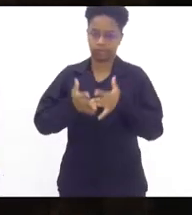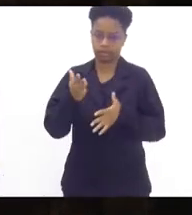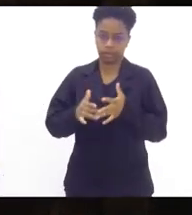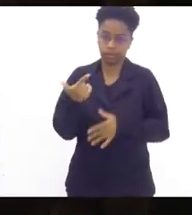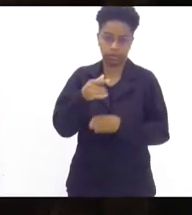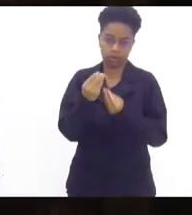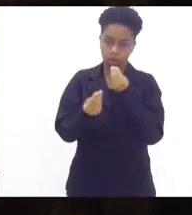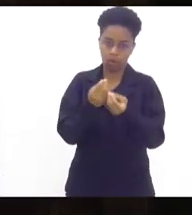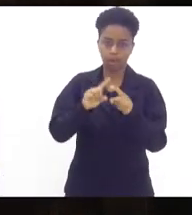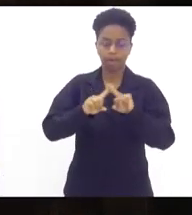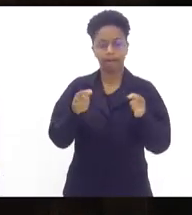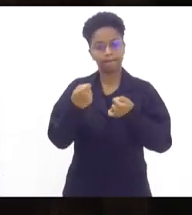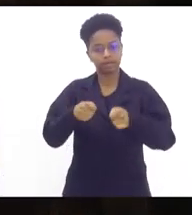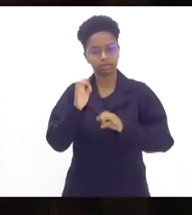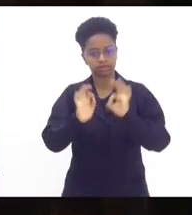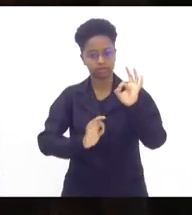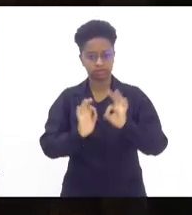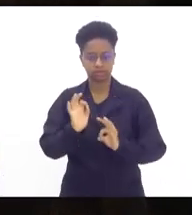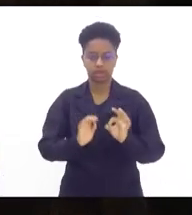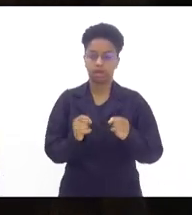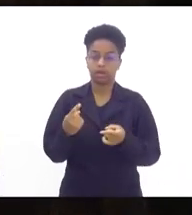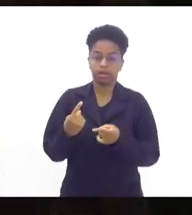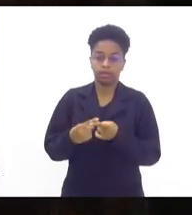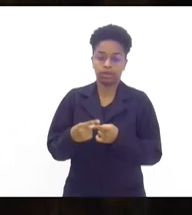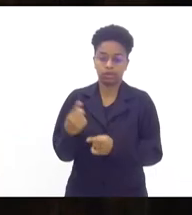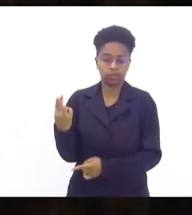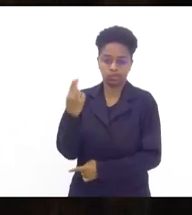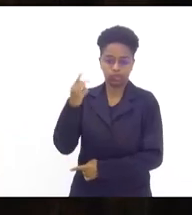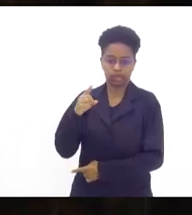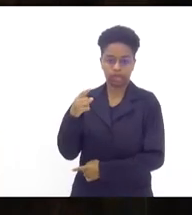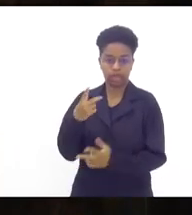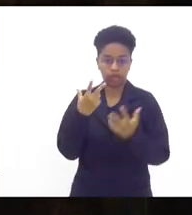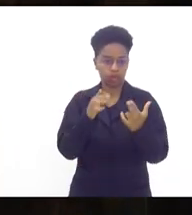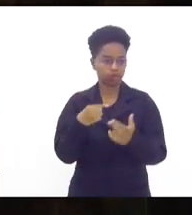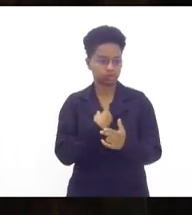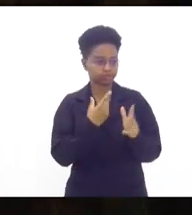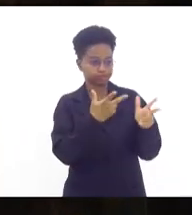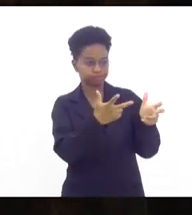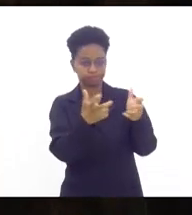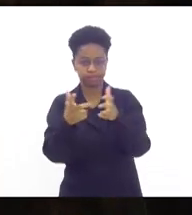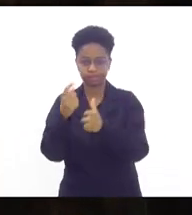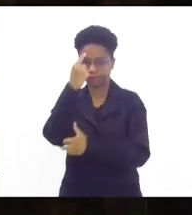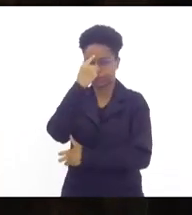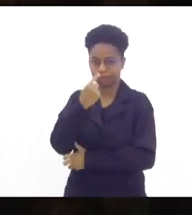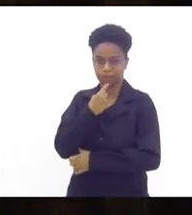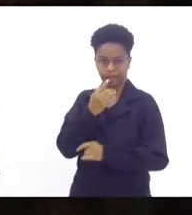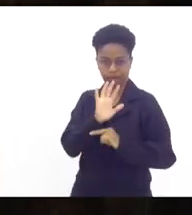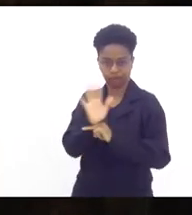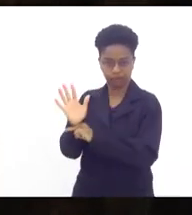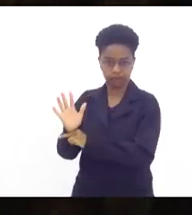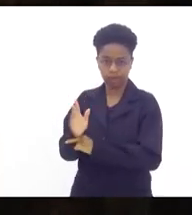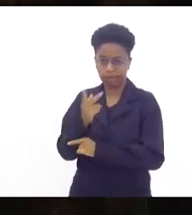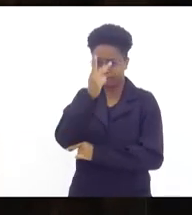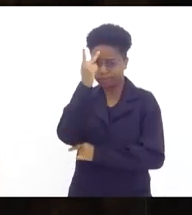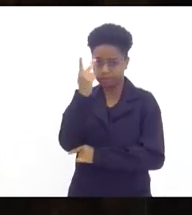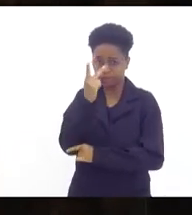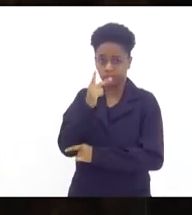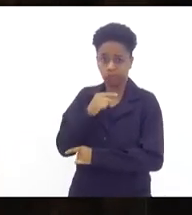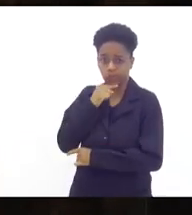mas tem que ter ordenamento não dá para o que a gente viu nas imagens colocada aqui que uma pessoa não possa sair de casa